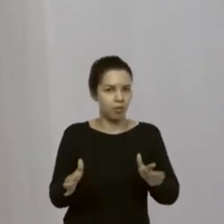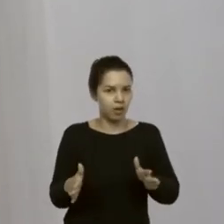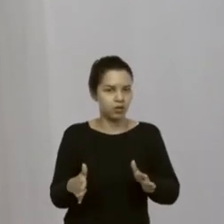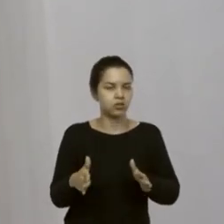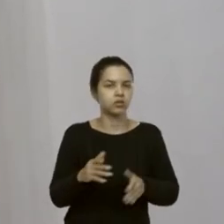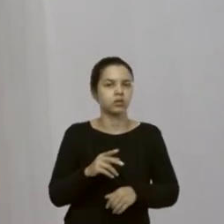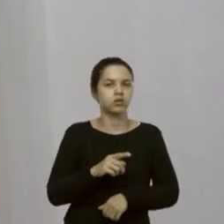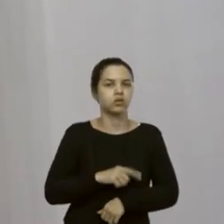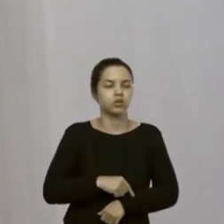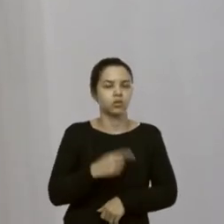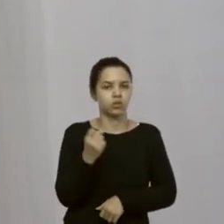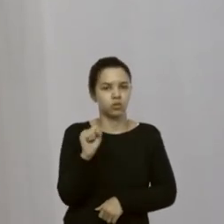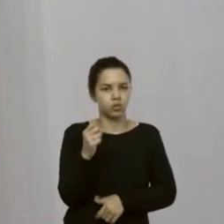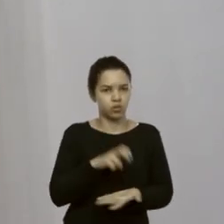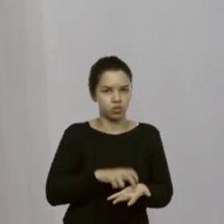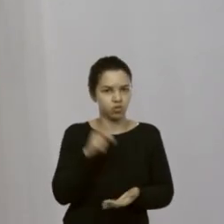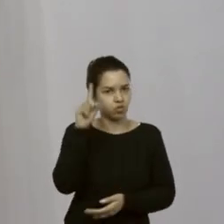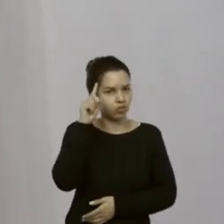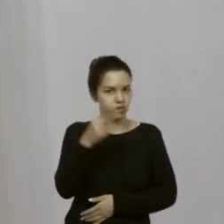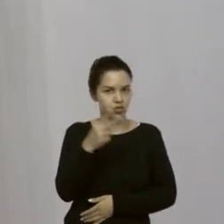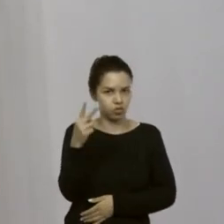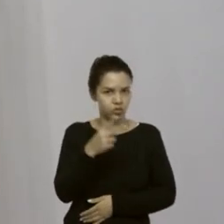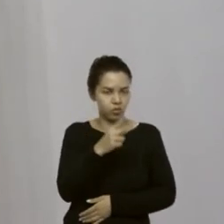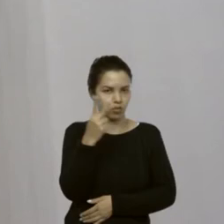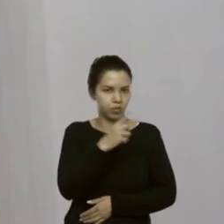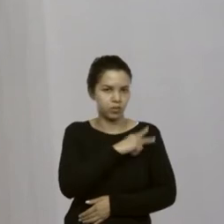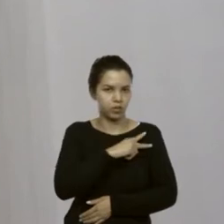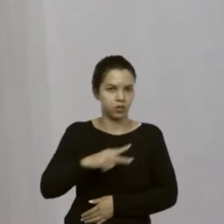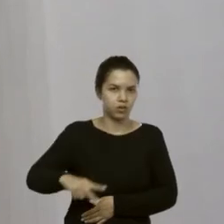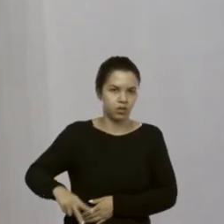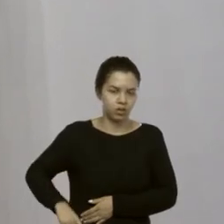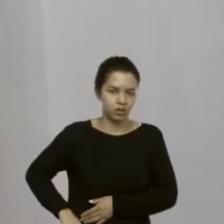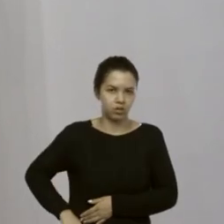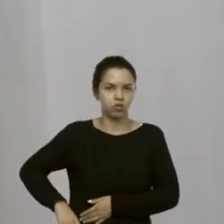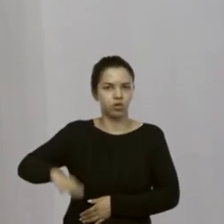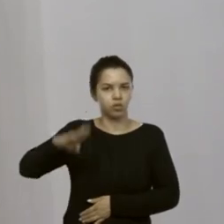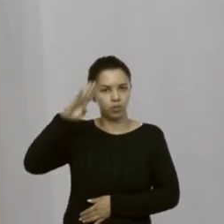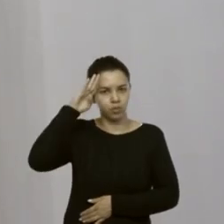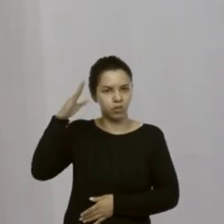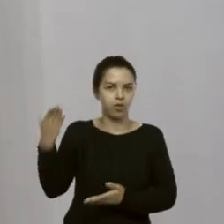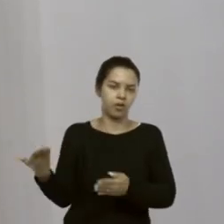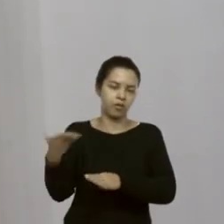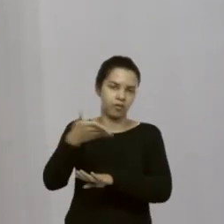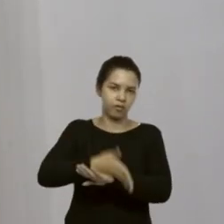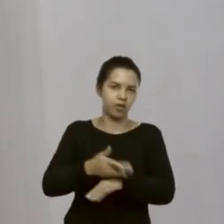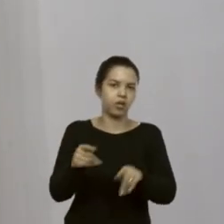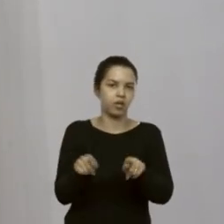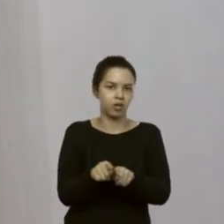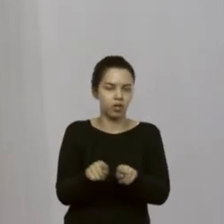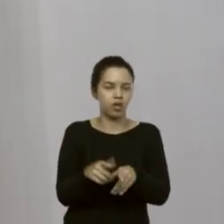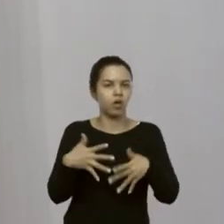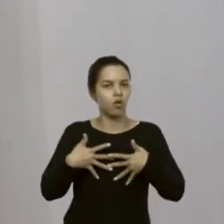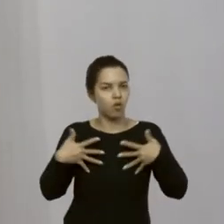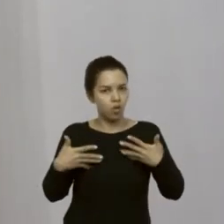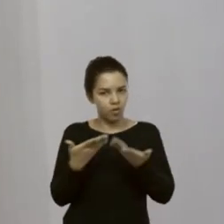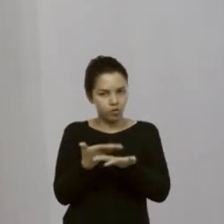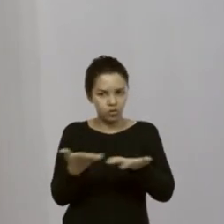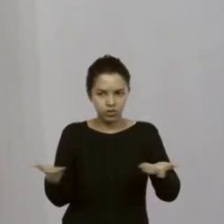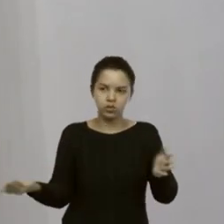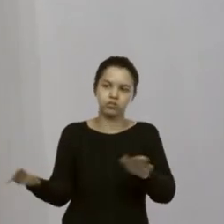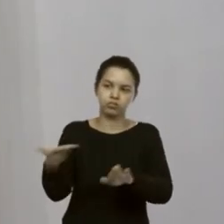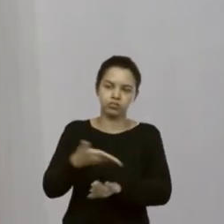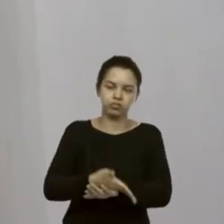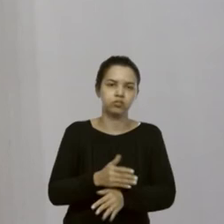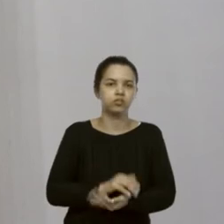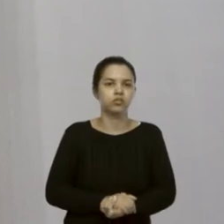com a presença do vice-presidente da República, general Hamilton Mourão. Será uma honra contar com a presença de todos os senhores.